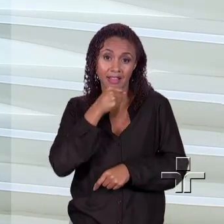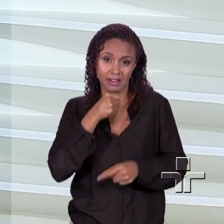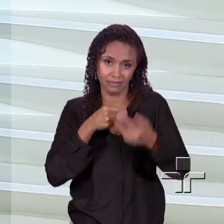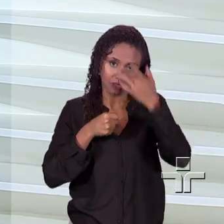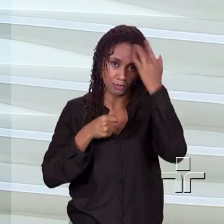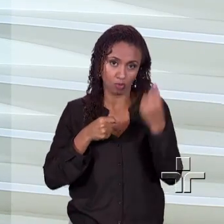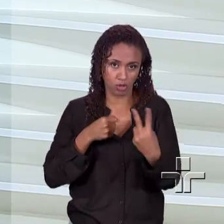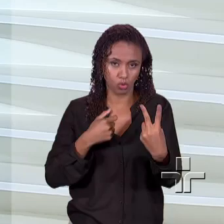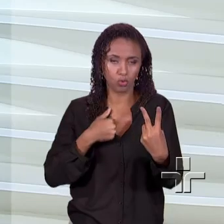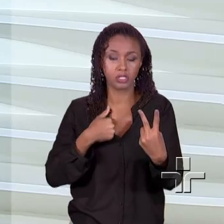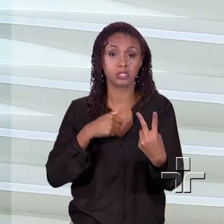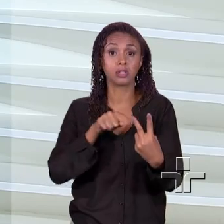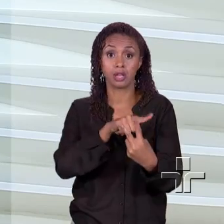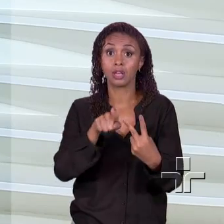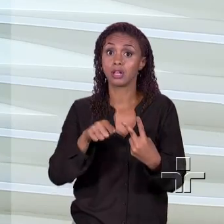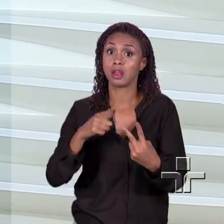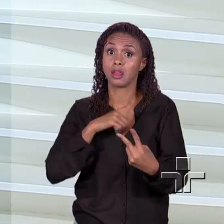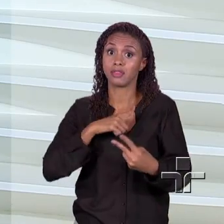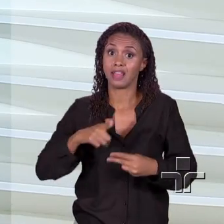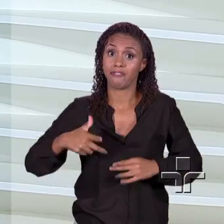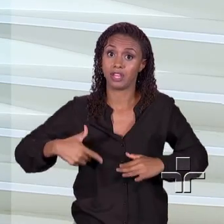liberadas pelos sequestros,